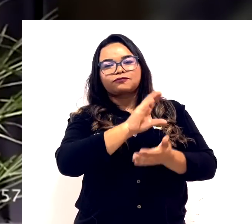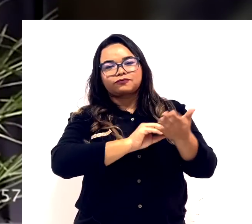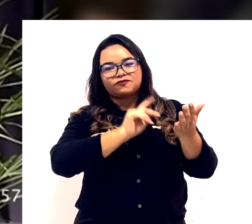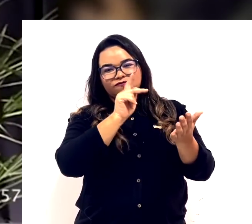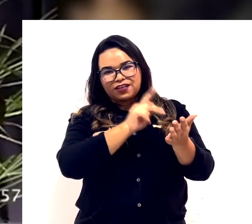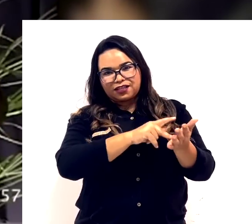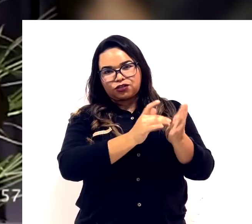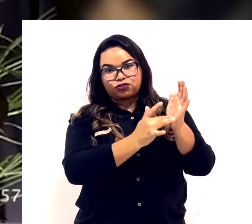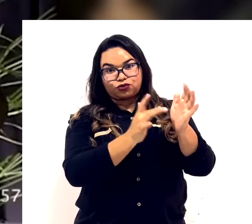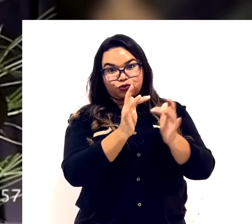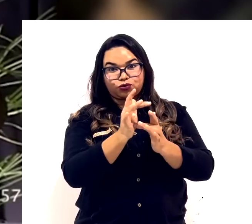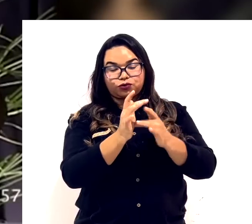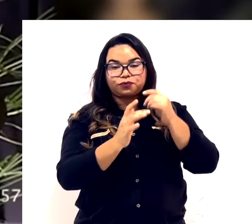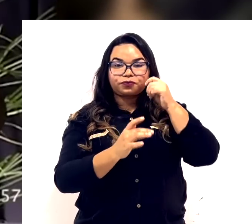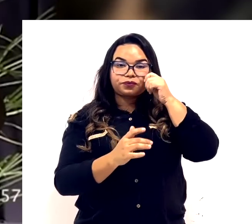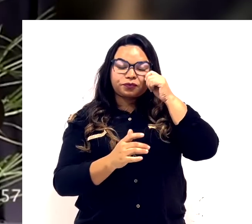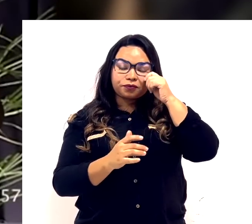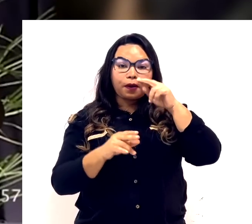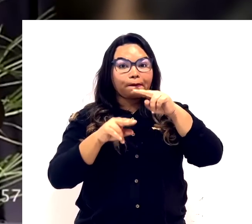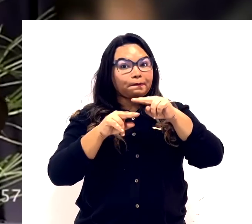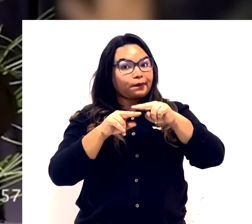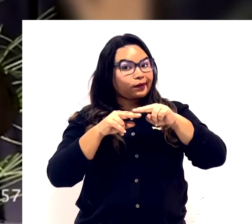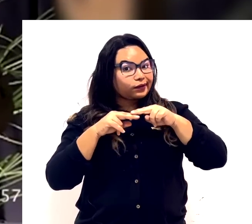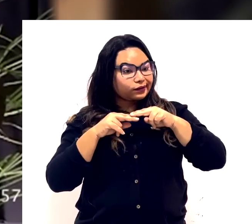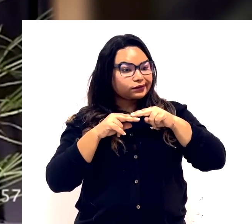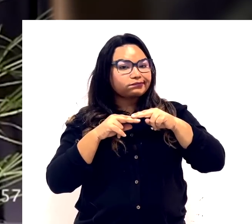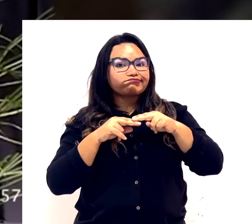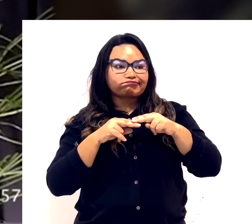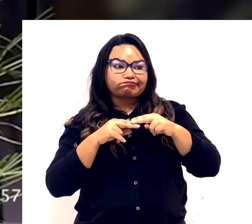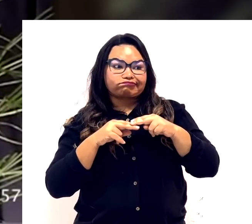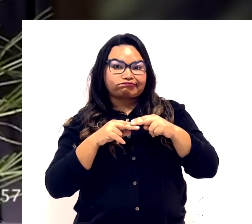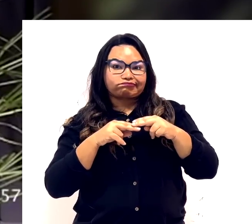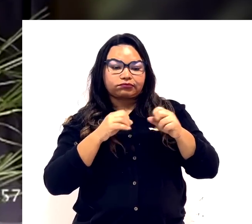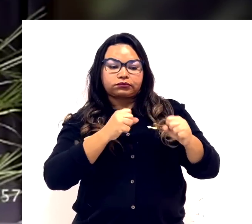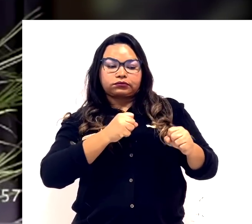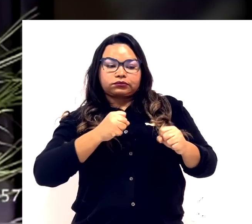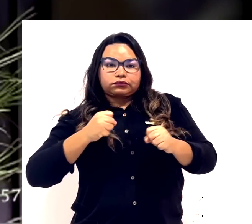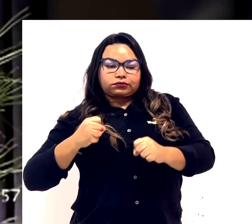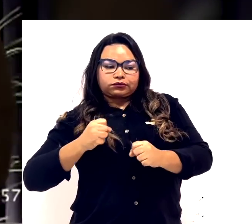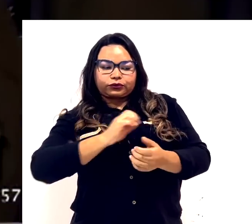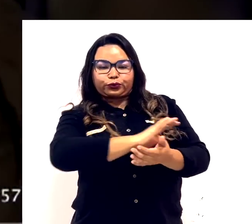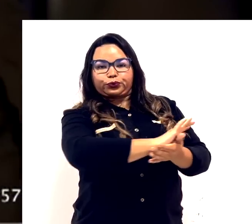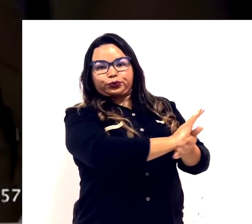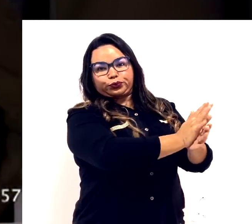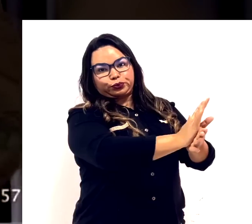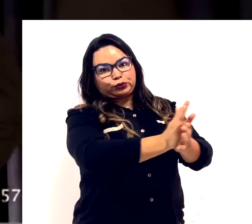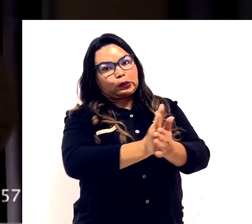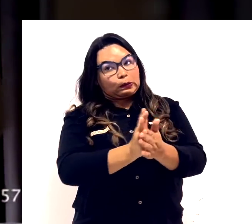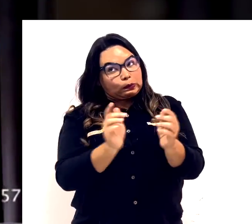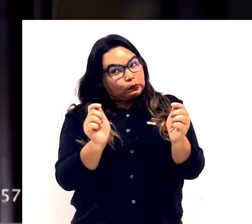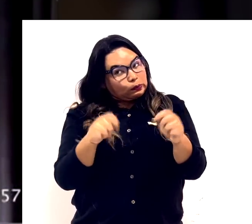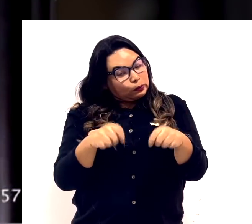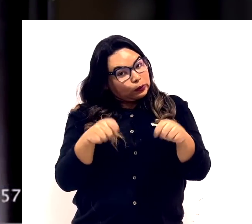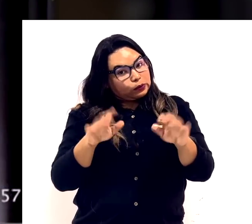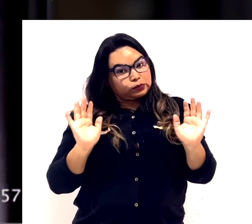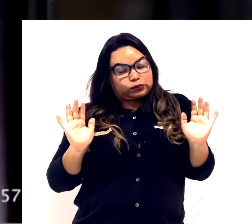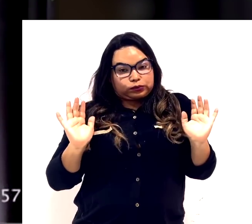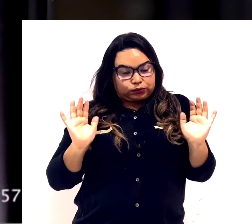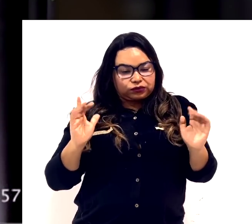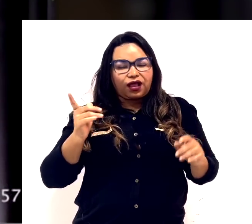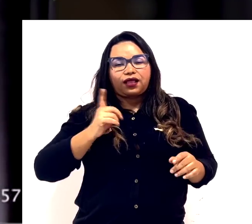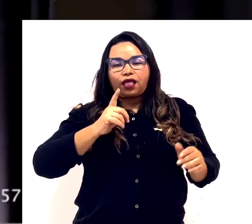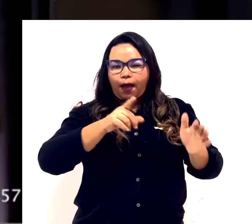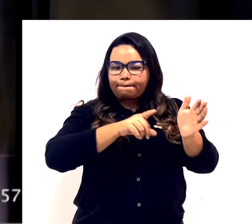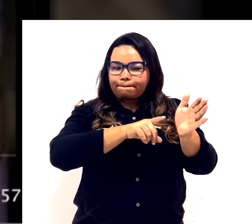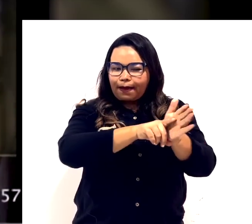E talvez por isso tiveram que ser removidos. É uma possibilidade bem plausível. Há bastante investigação que tem sido feita